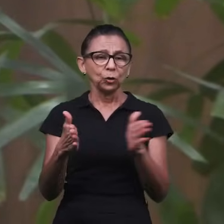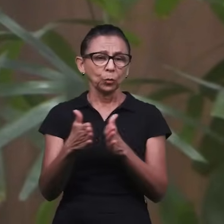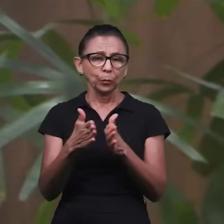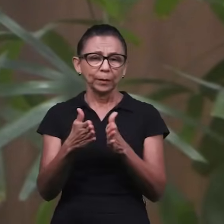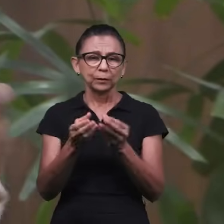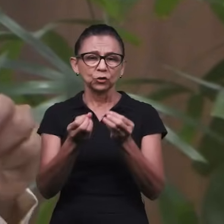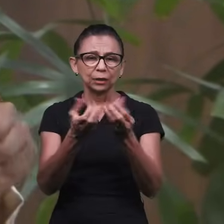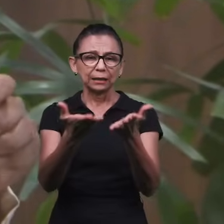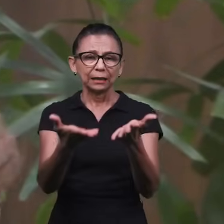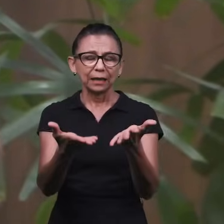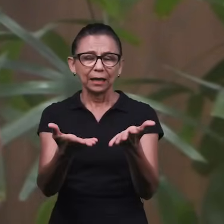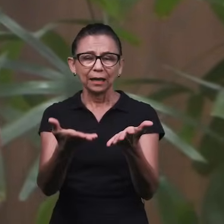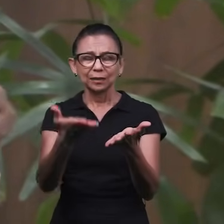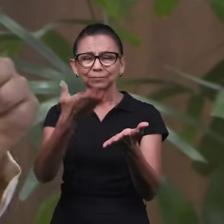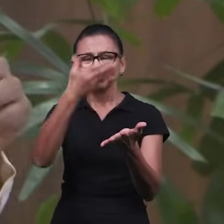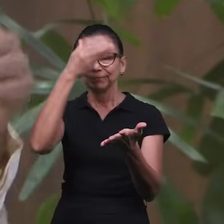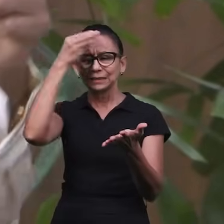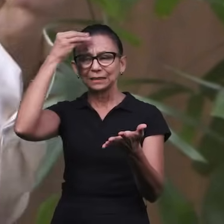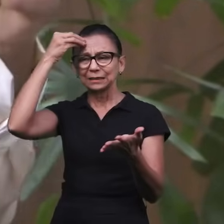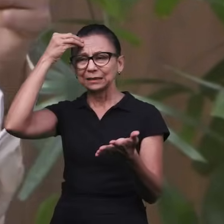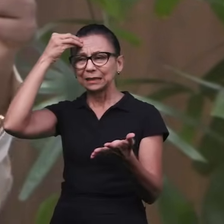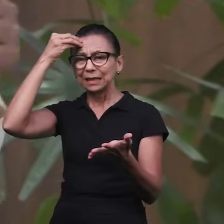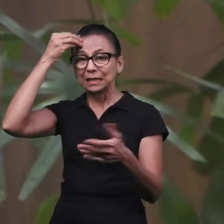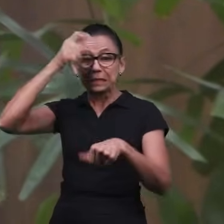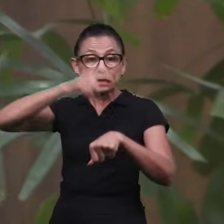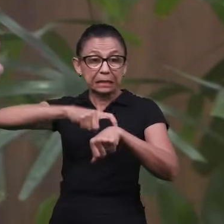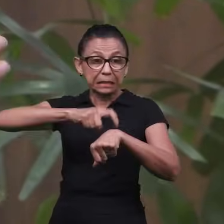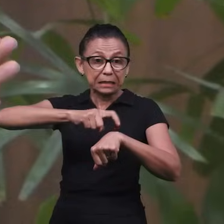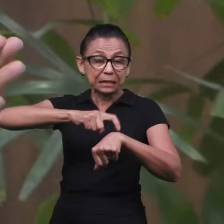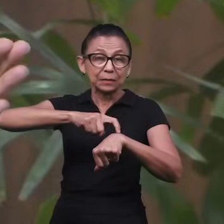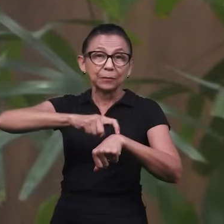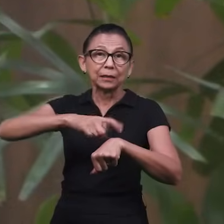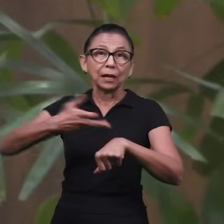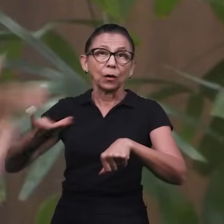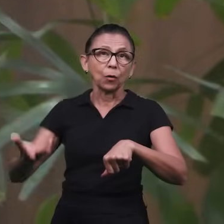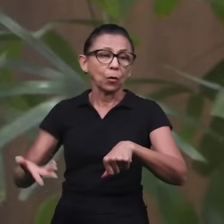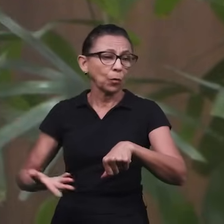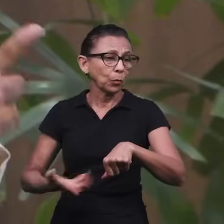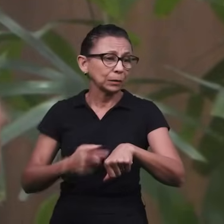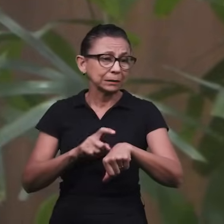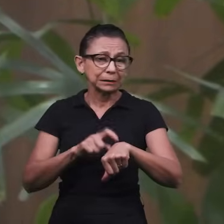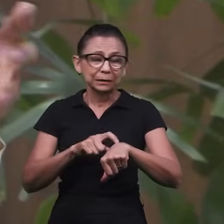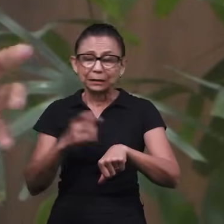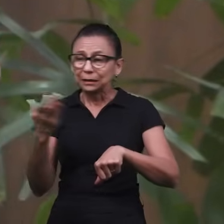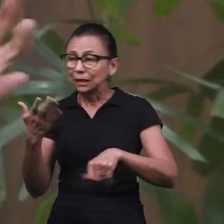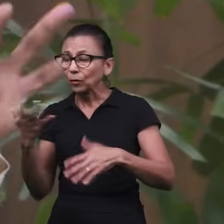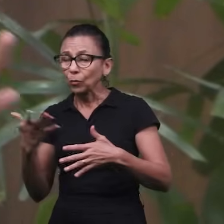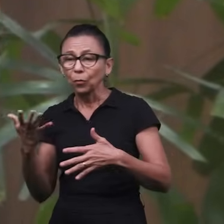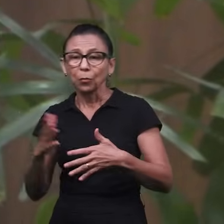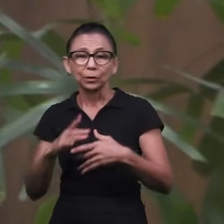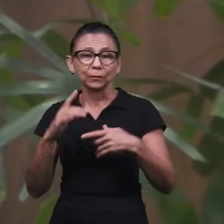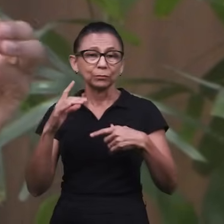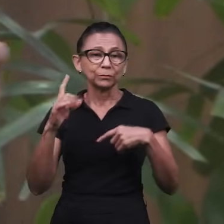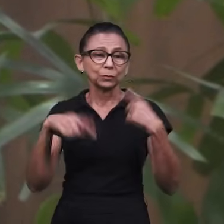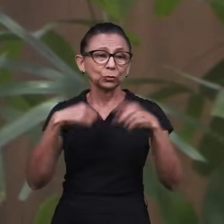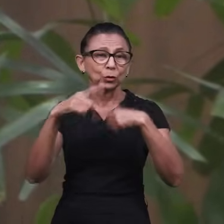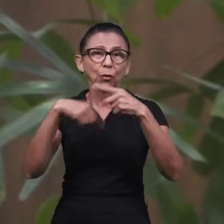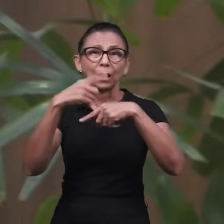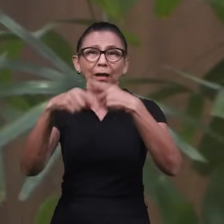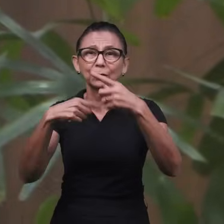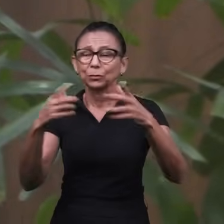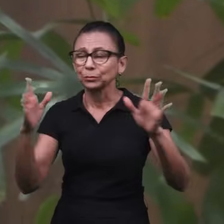consegue tanto, ele costuma funcionar em cima da hora, né? O prazo vai desencadeando, ele vai deixando para depois, parece que gosta de